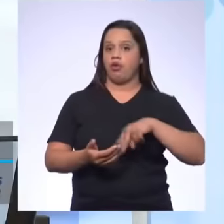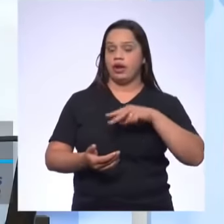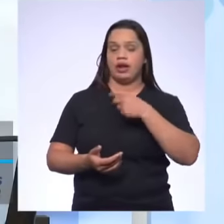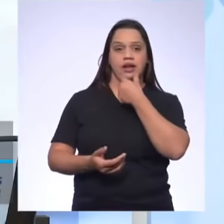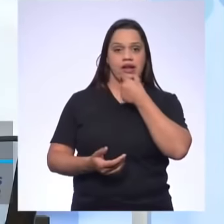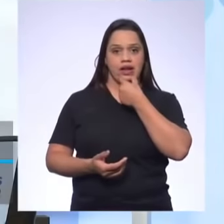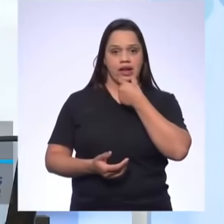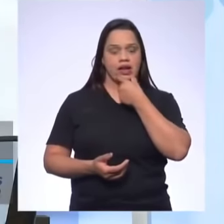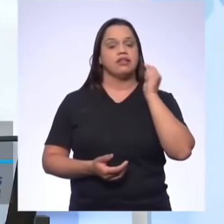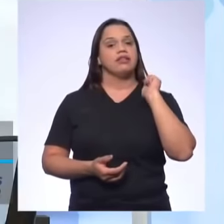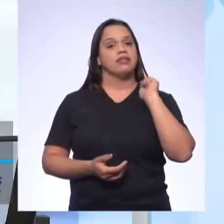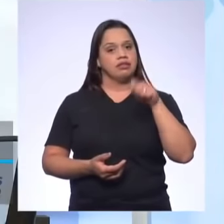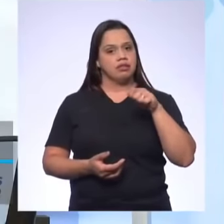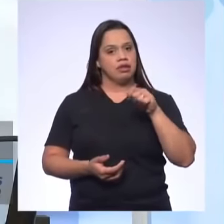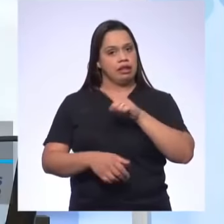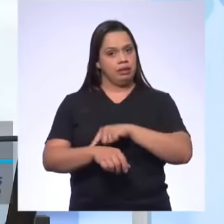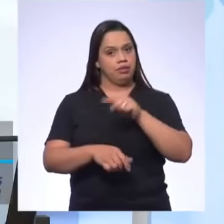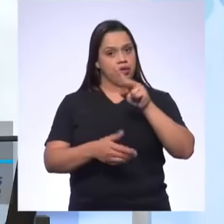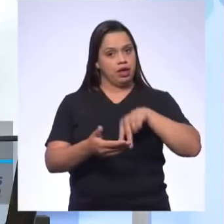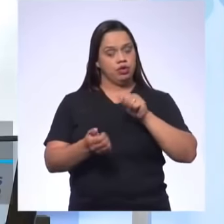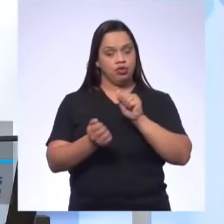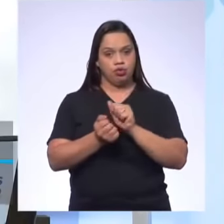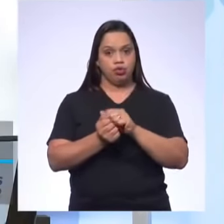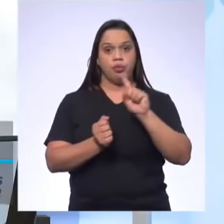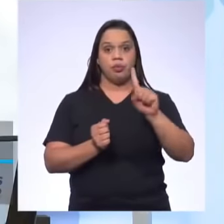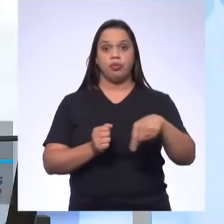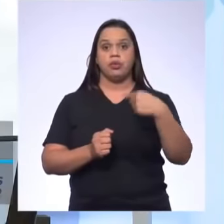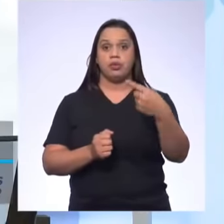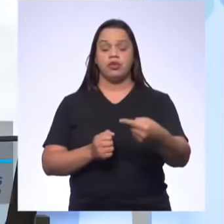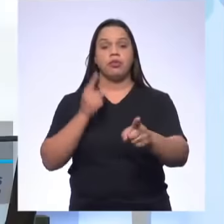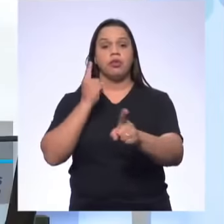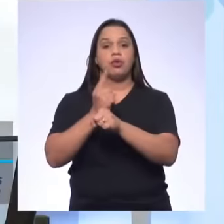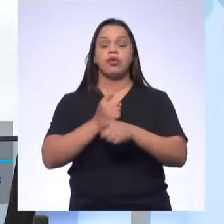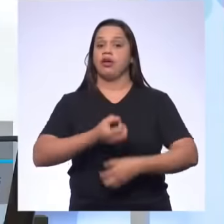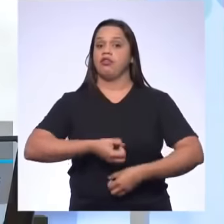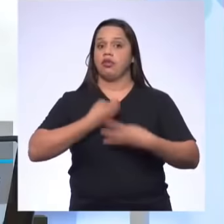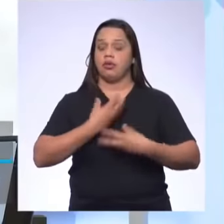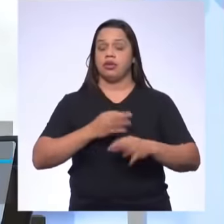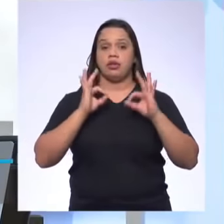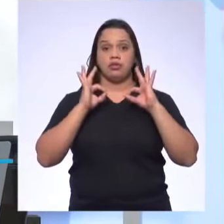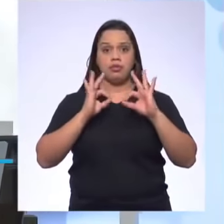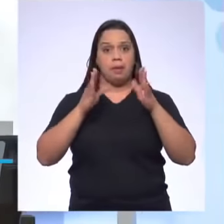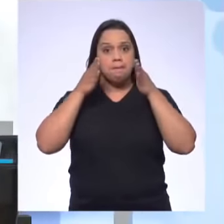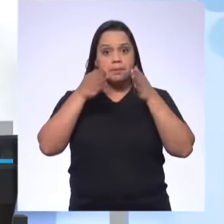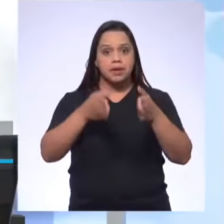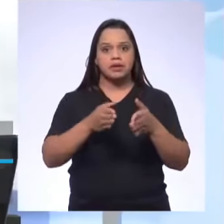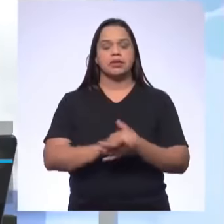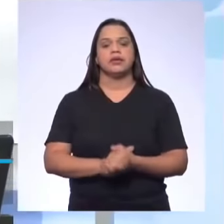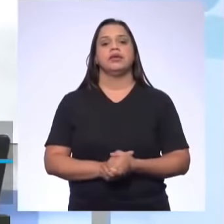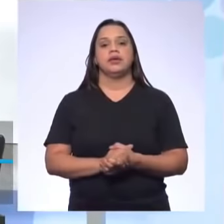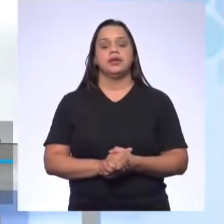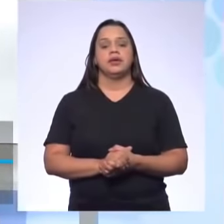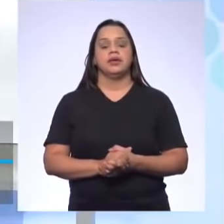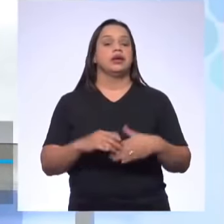dar tempo de você ler junto comigo, porque nós vamos localizar informação específica, né?